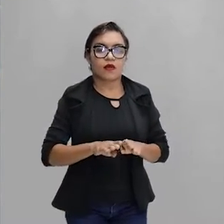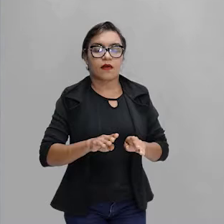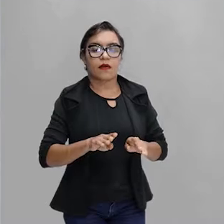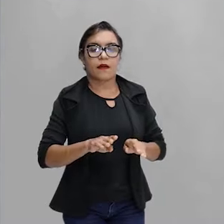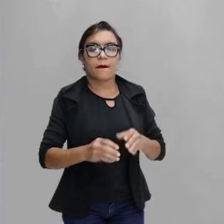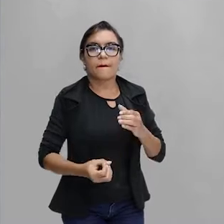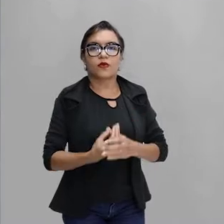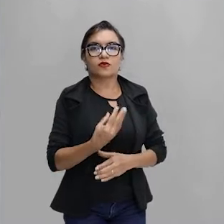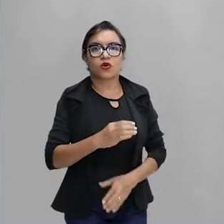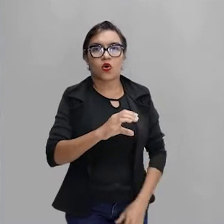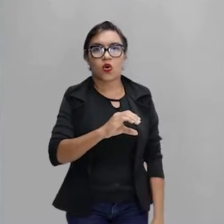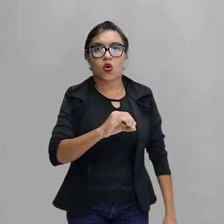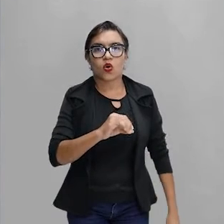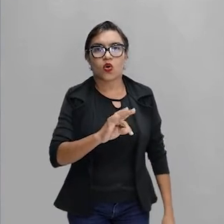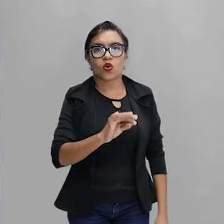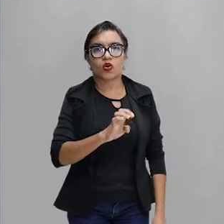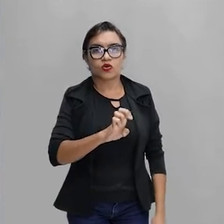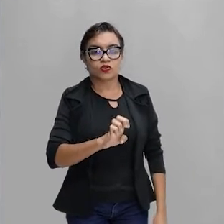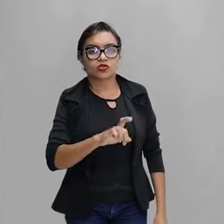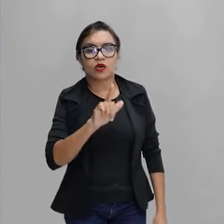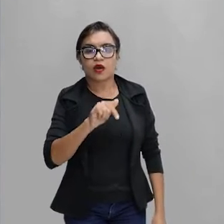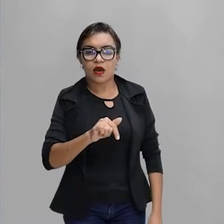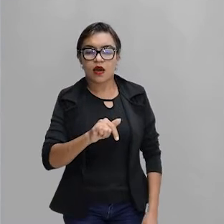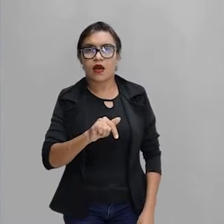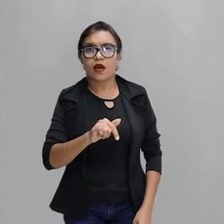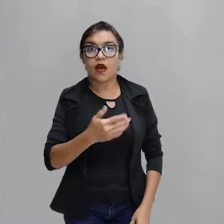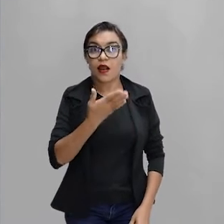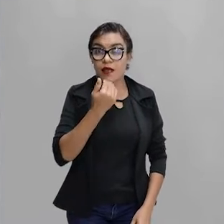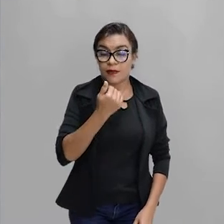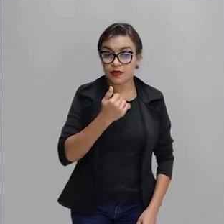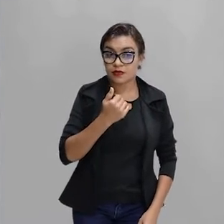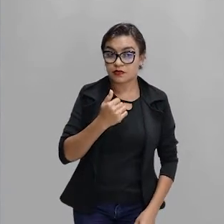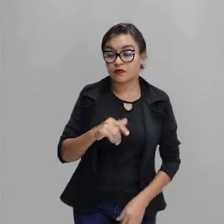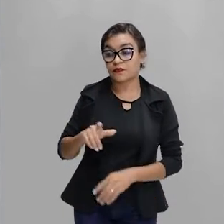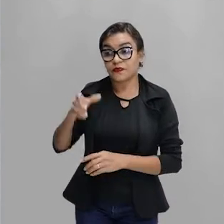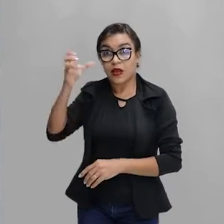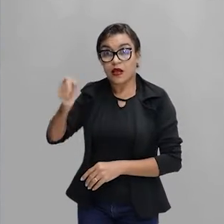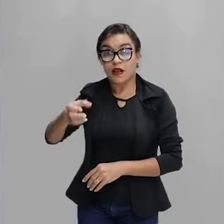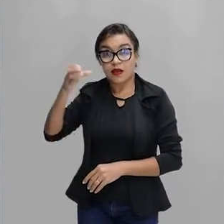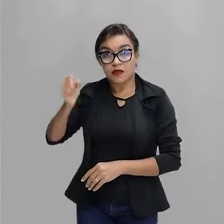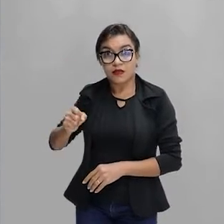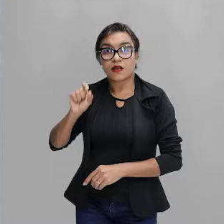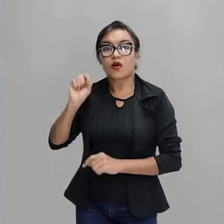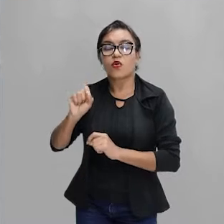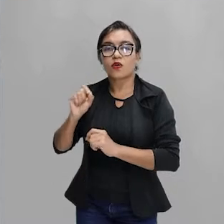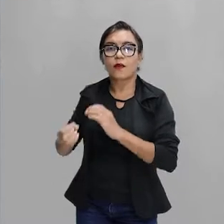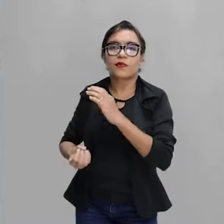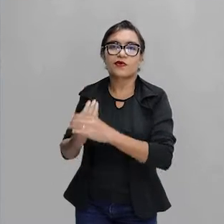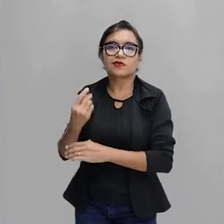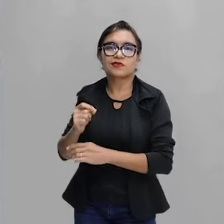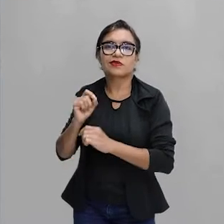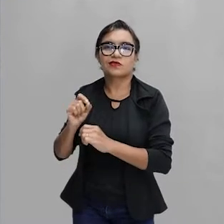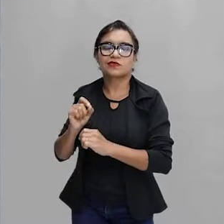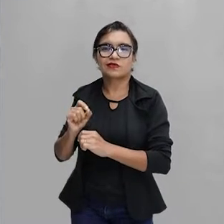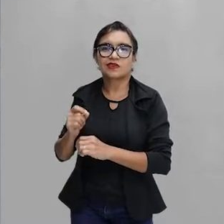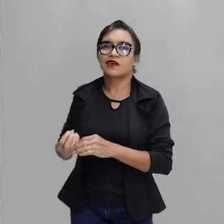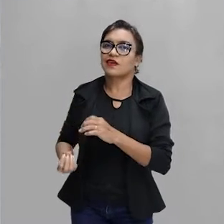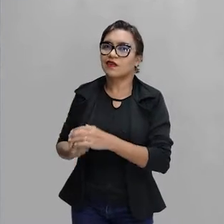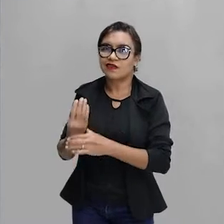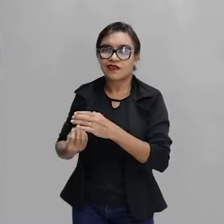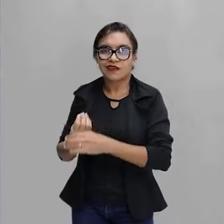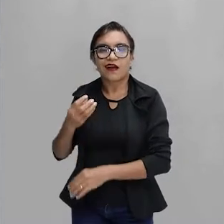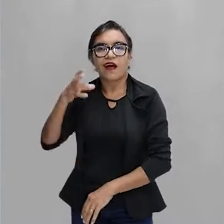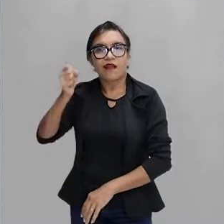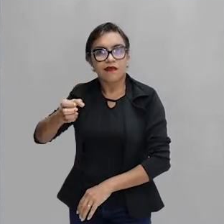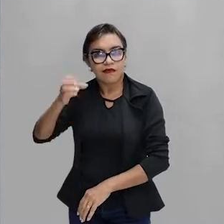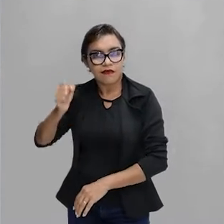relativo a carne para alimentação. Enquanto a produção leiteira, o próprio nome já diz, né? Produção leiteira é a produção de leite, né,